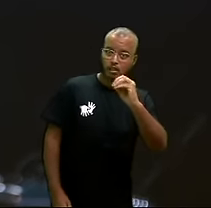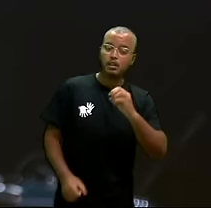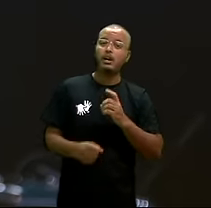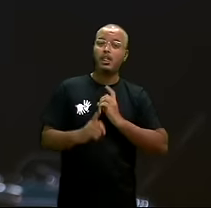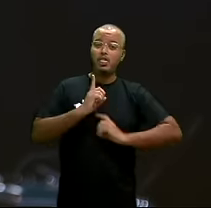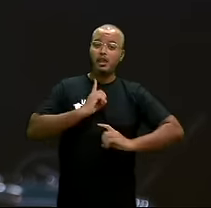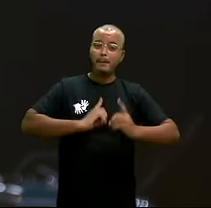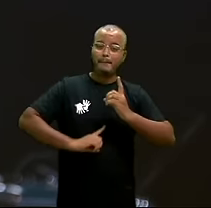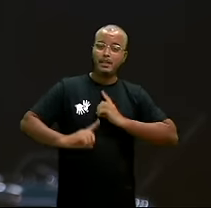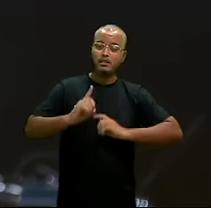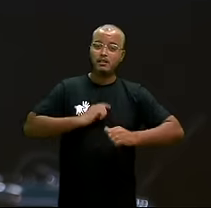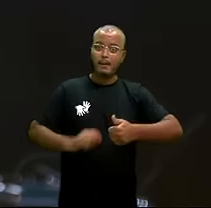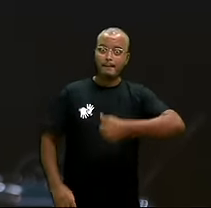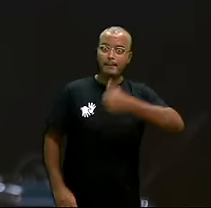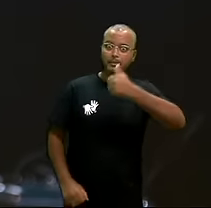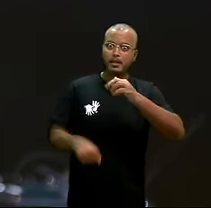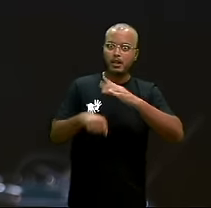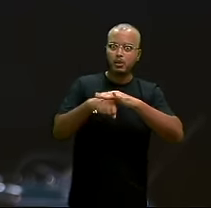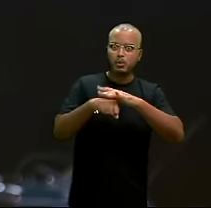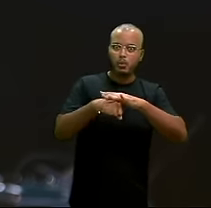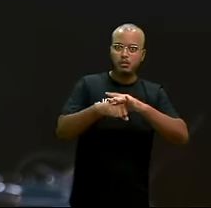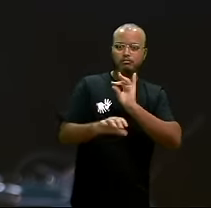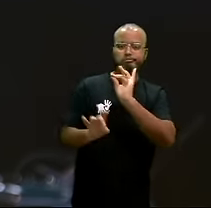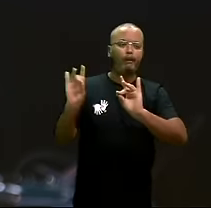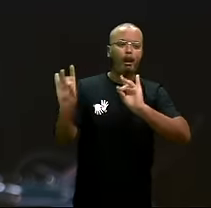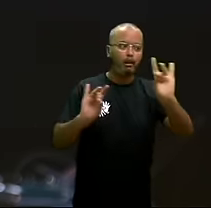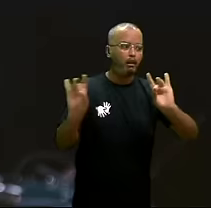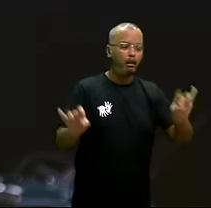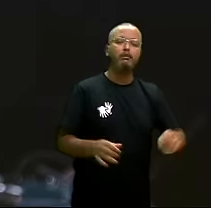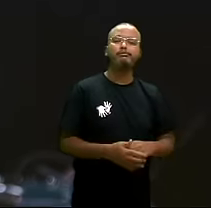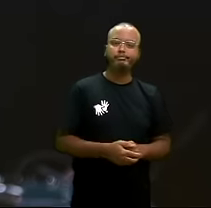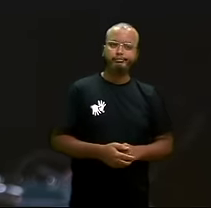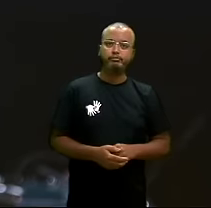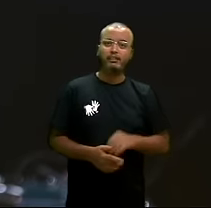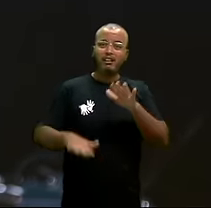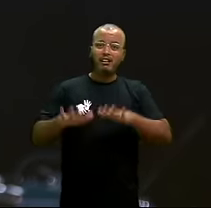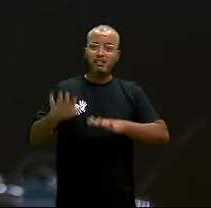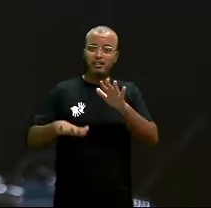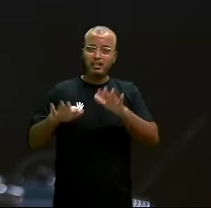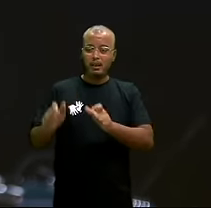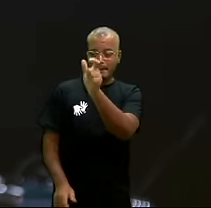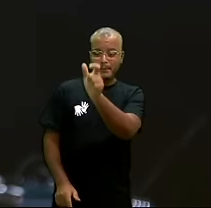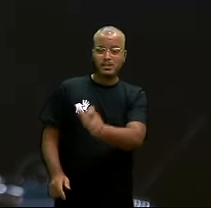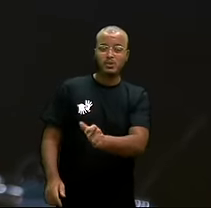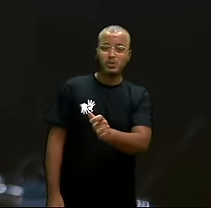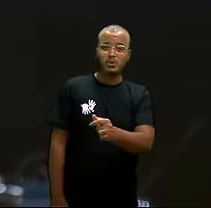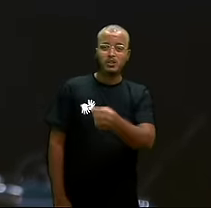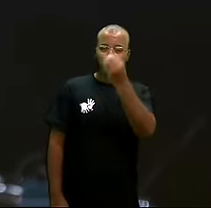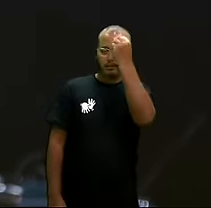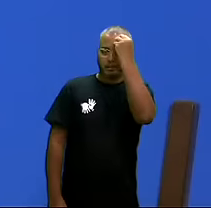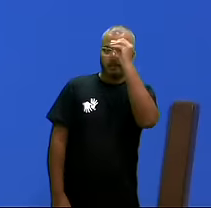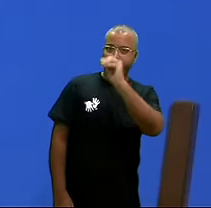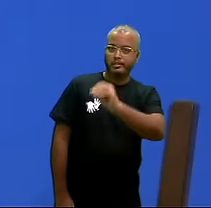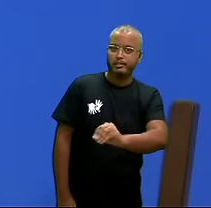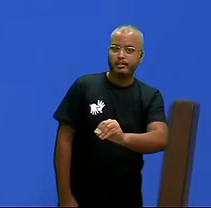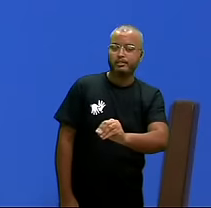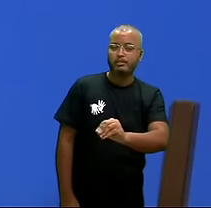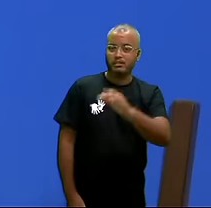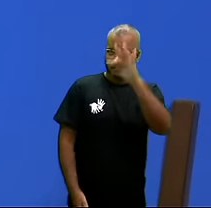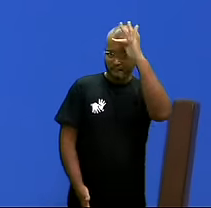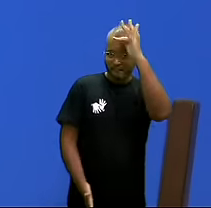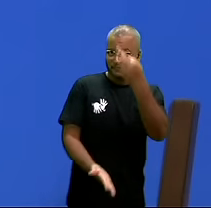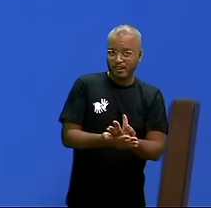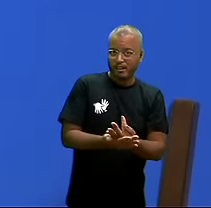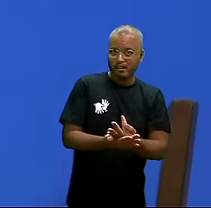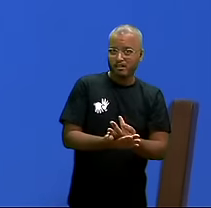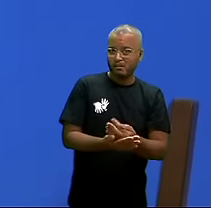está desistindo de Deus por causa de coisa pequena. Tem gente que está desistindo da fé por causa de coisa pequena. Não sei se você sabe, se já te disseram, mas